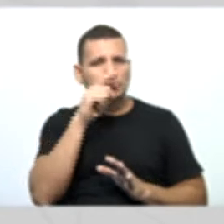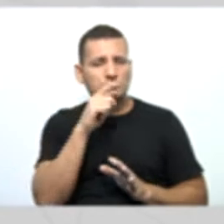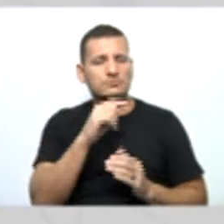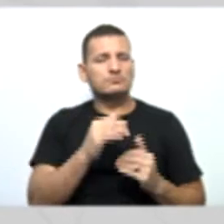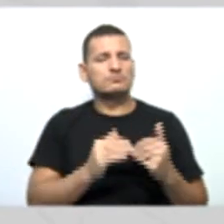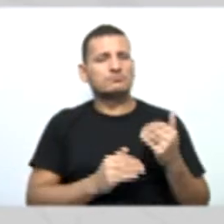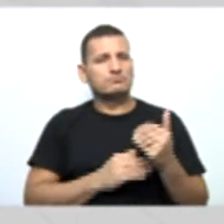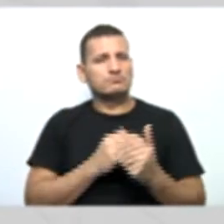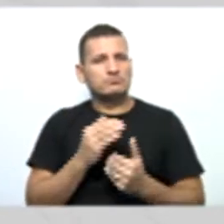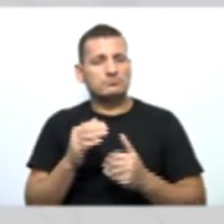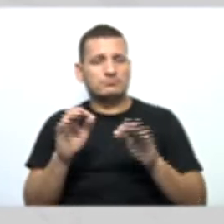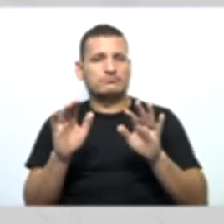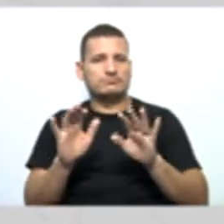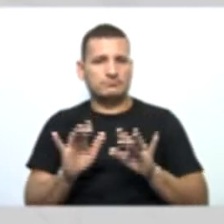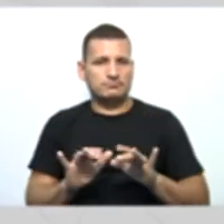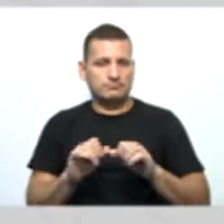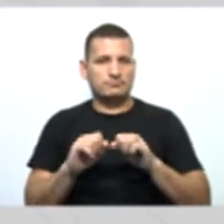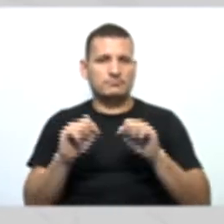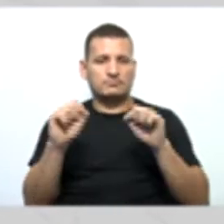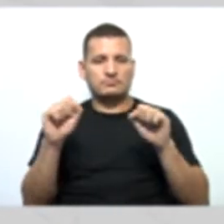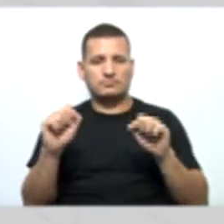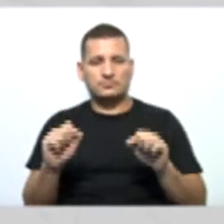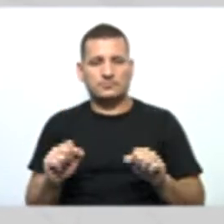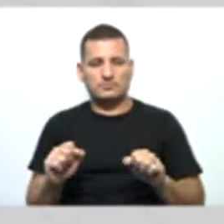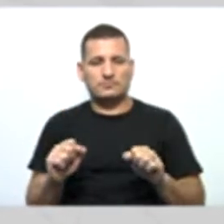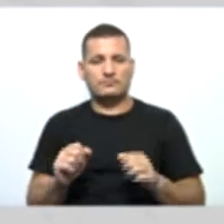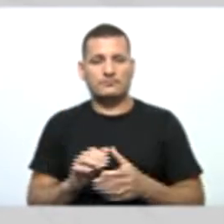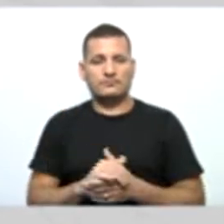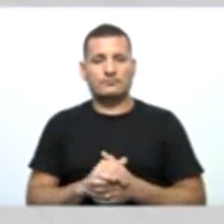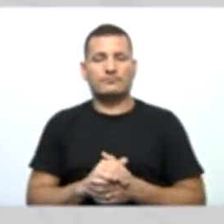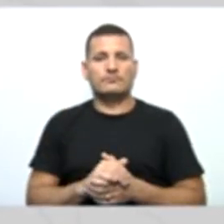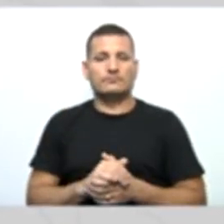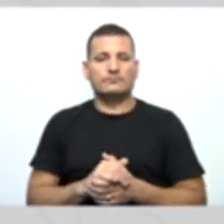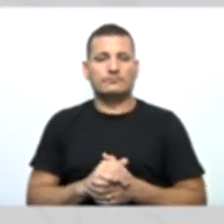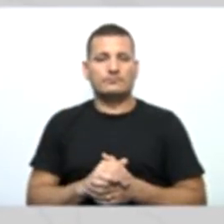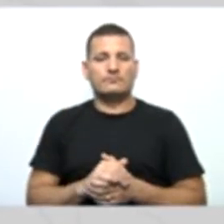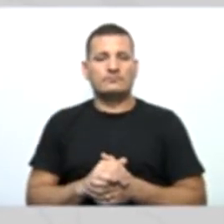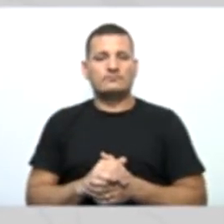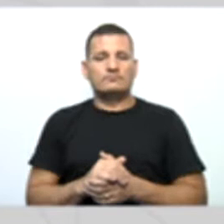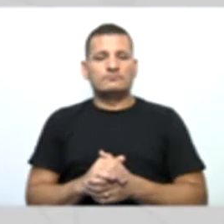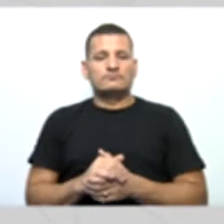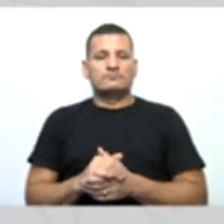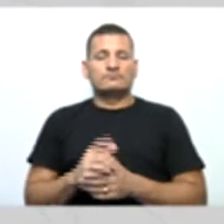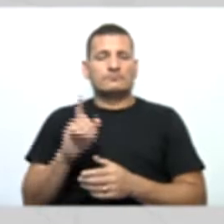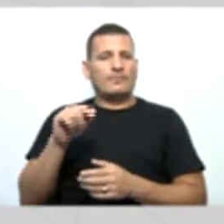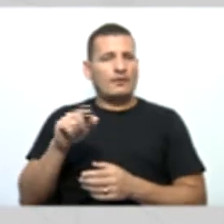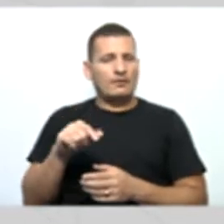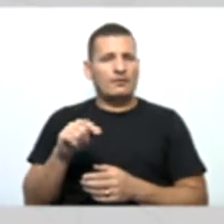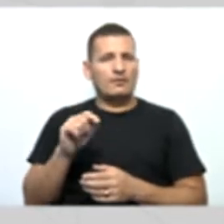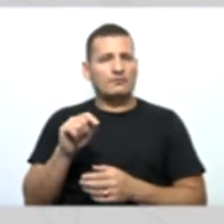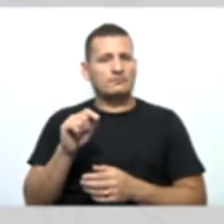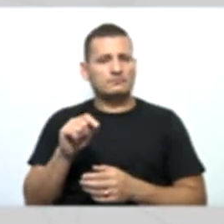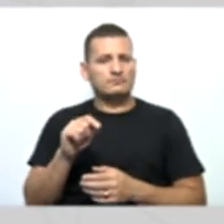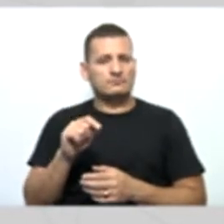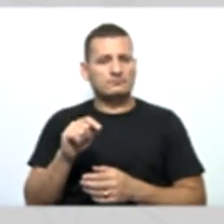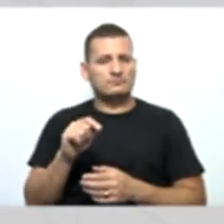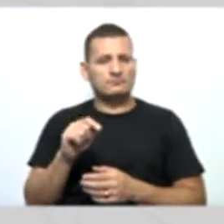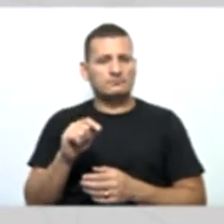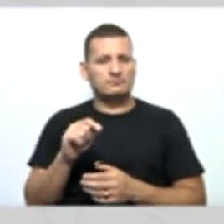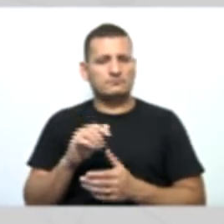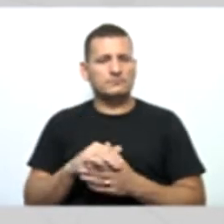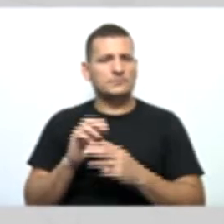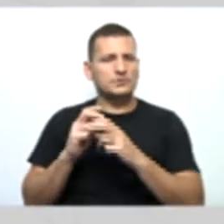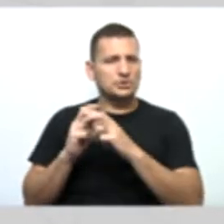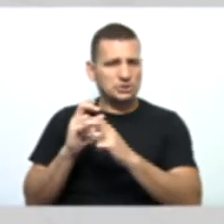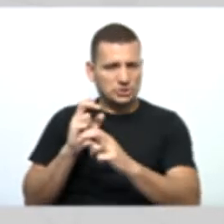de software. Será um engenheiro que conseguirá construir um edifício ou um estádio de